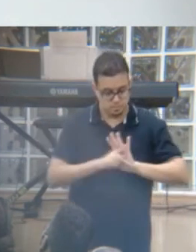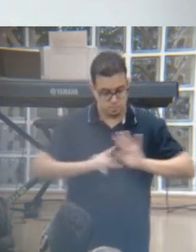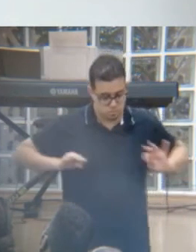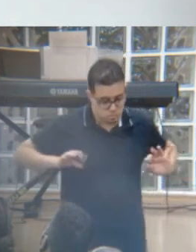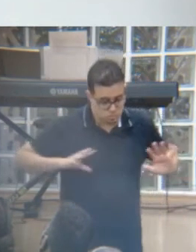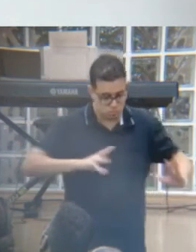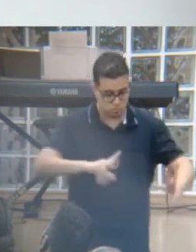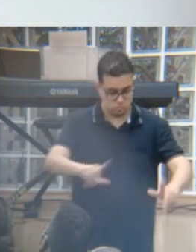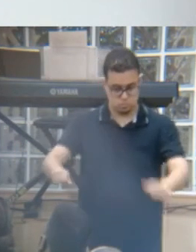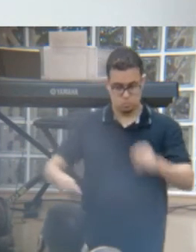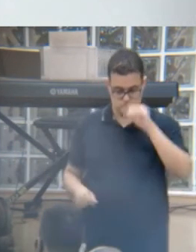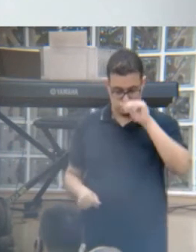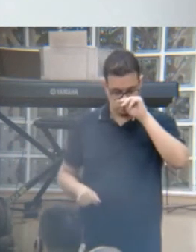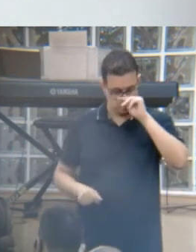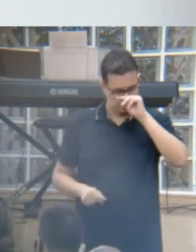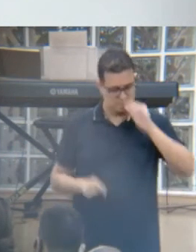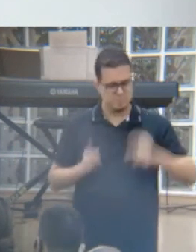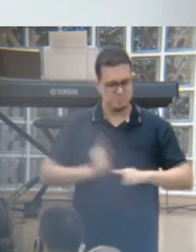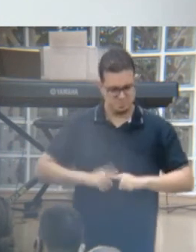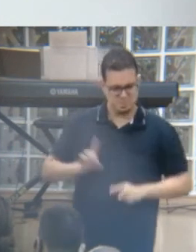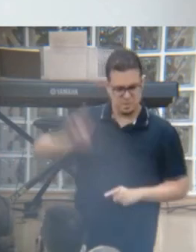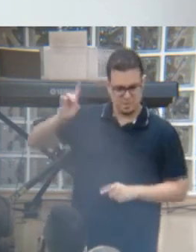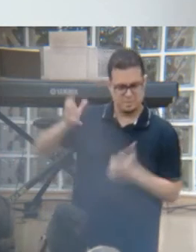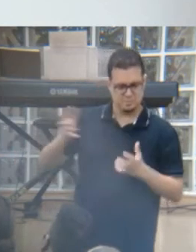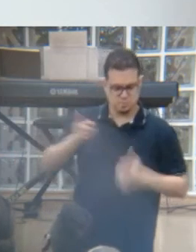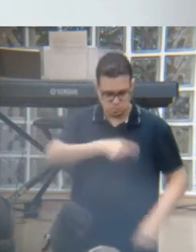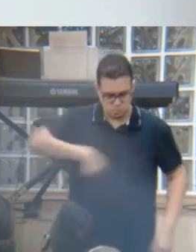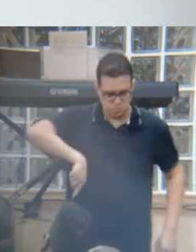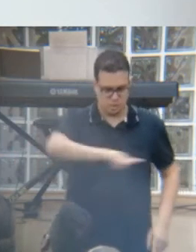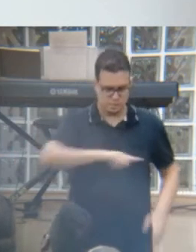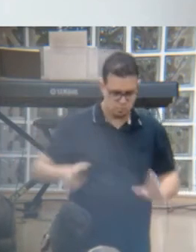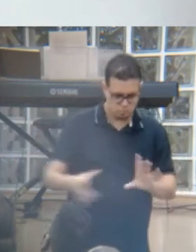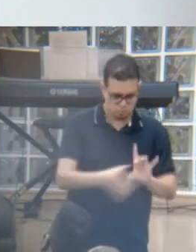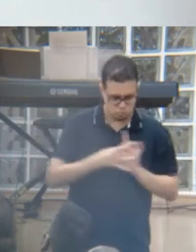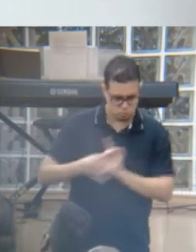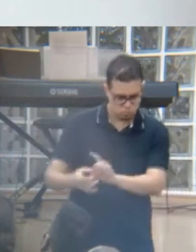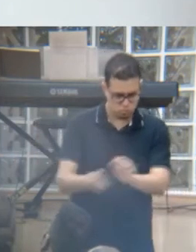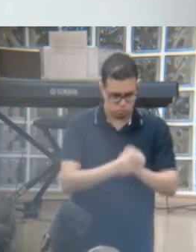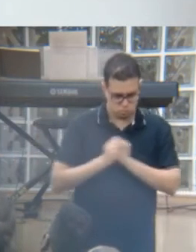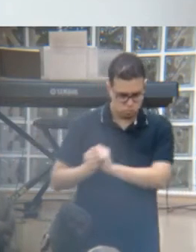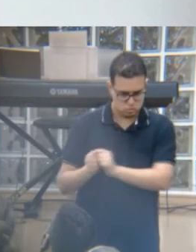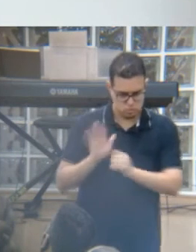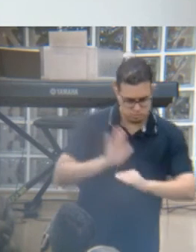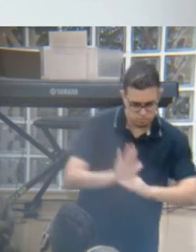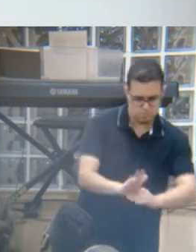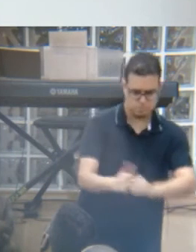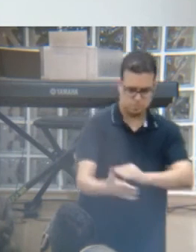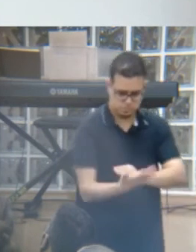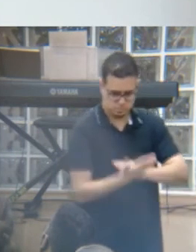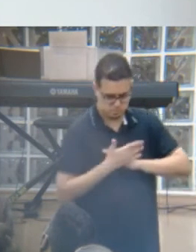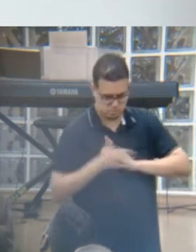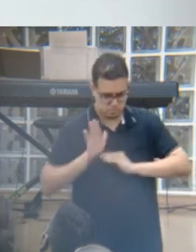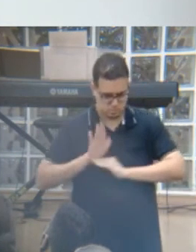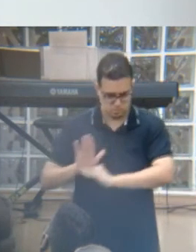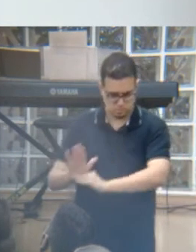estejamos juntos nessa caminhada, em meio à crise, para que eu possa ajudar a você, você ajudar a mim. Um dia eu